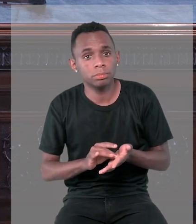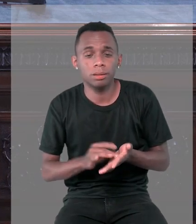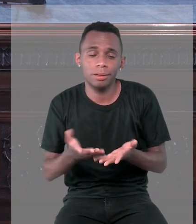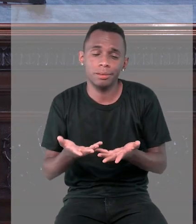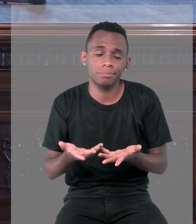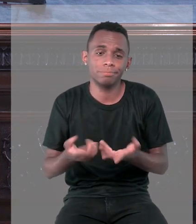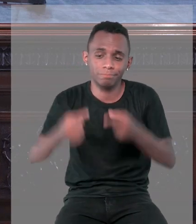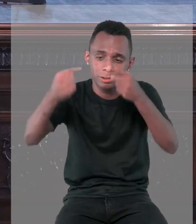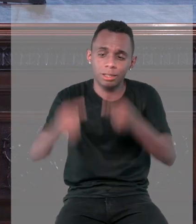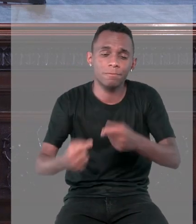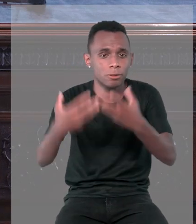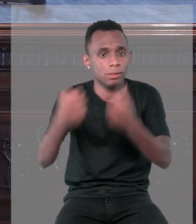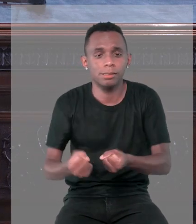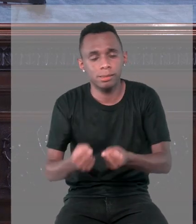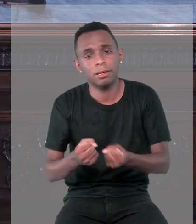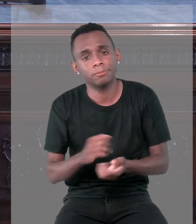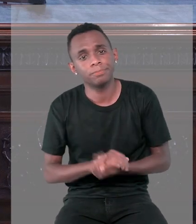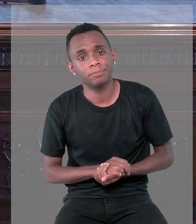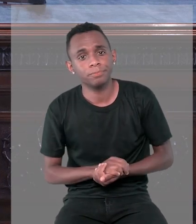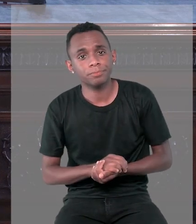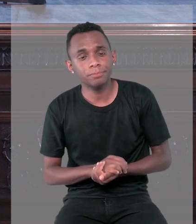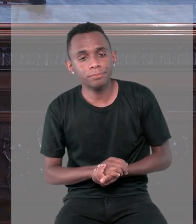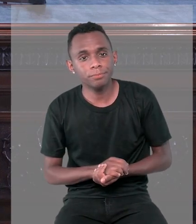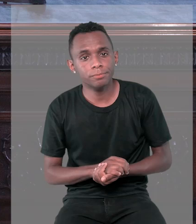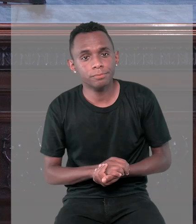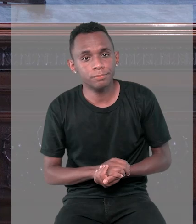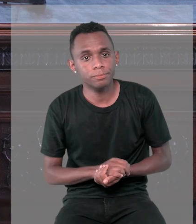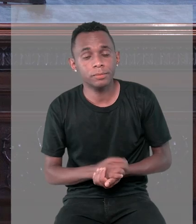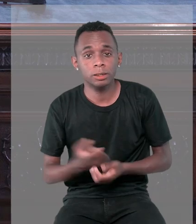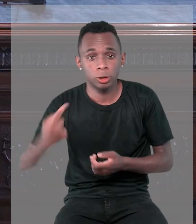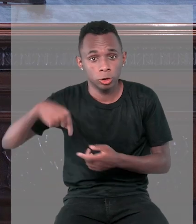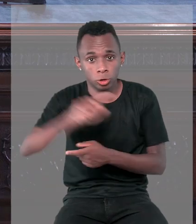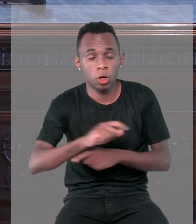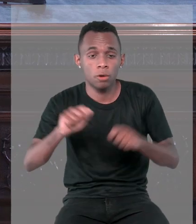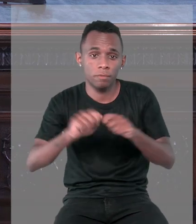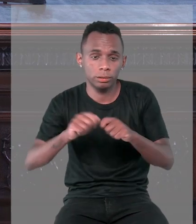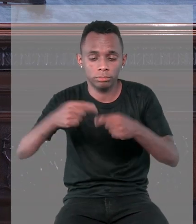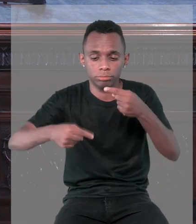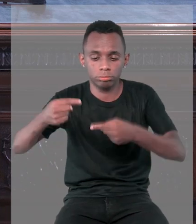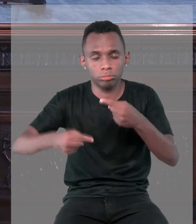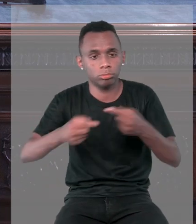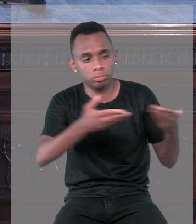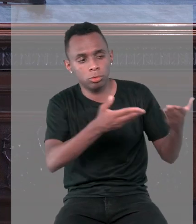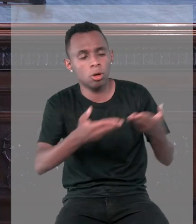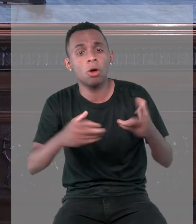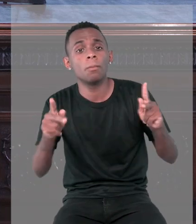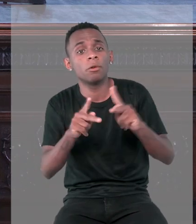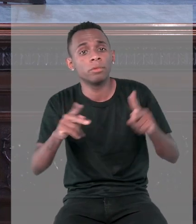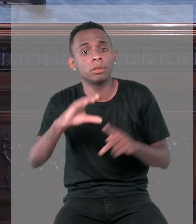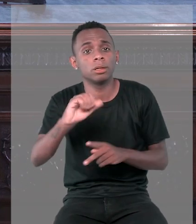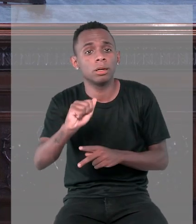lidar com ela. Nós não temos outra opção. E aí nós vamos fazer um bate-papo aqui com o professor